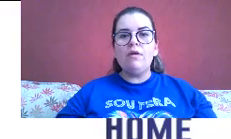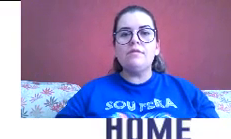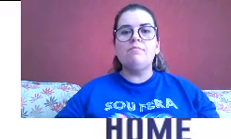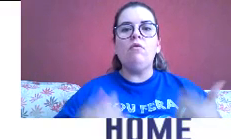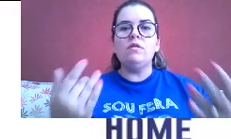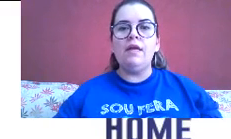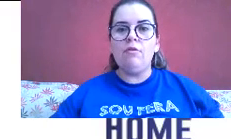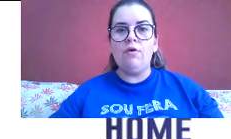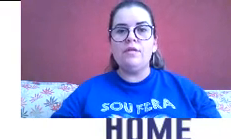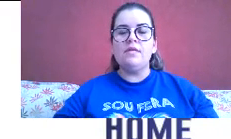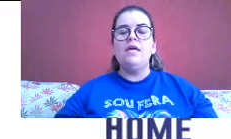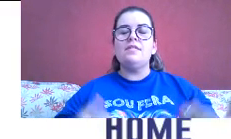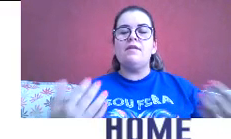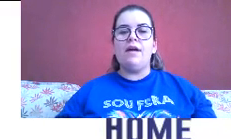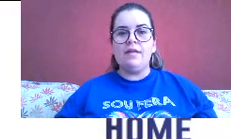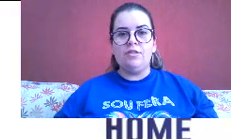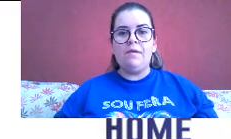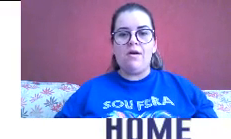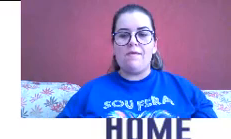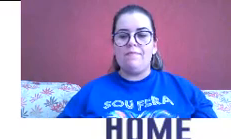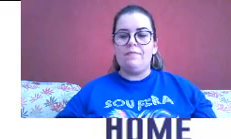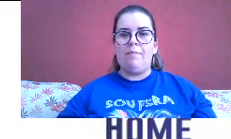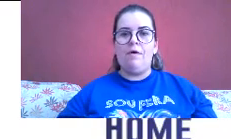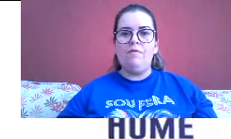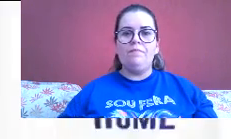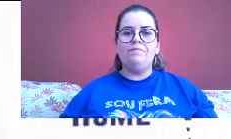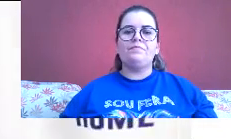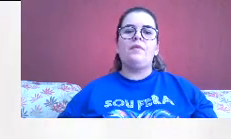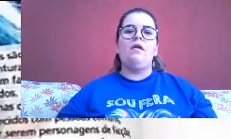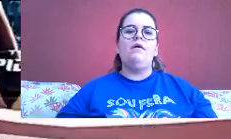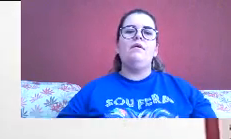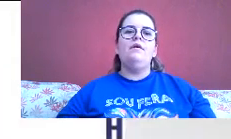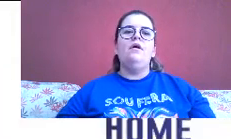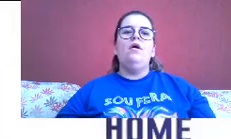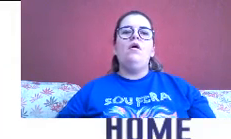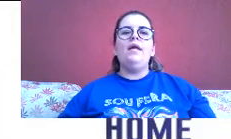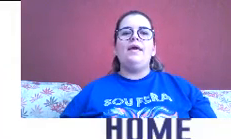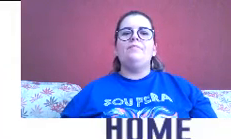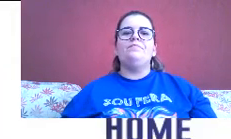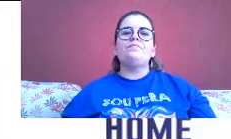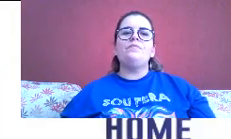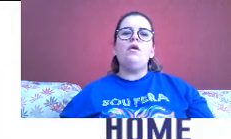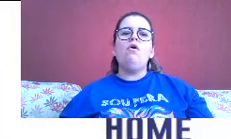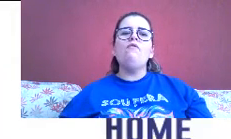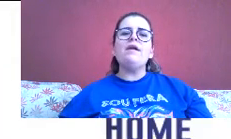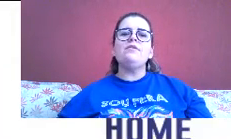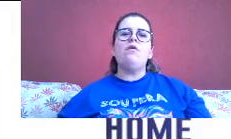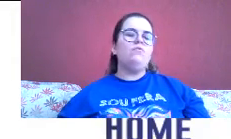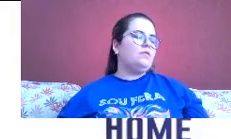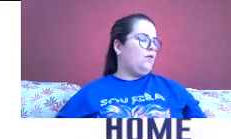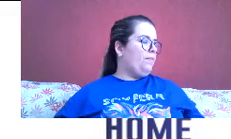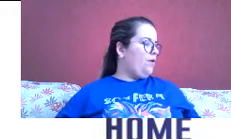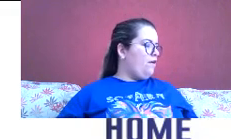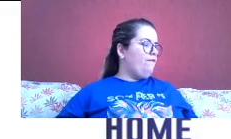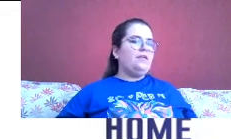escritores bons leitores escrever cada dia melhor tá bom olha aí converse